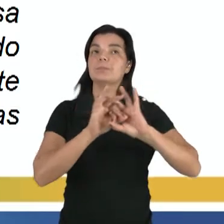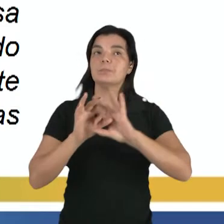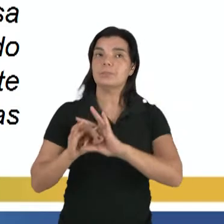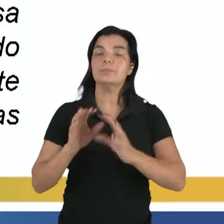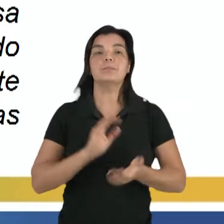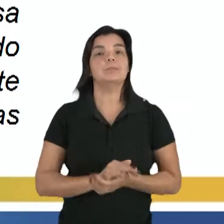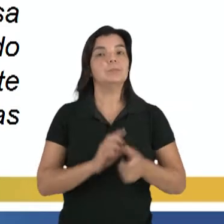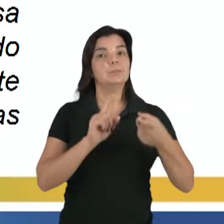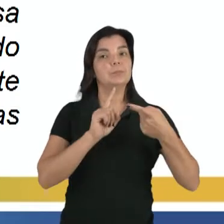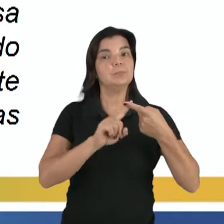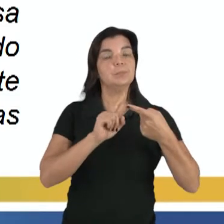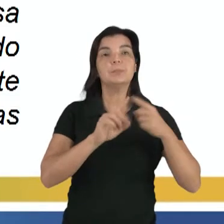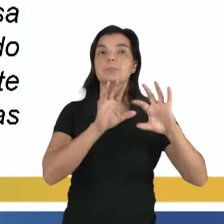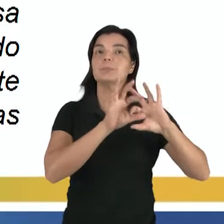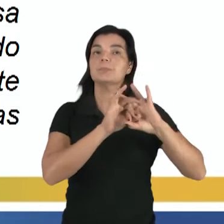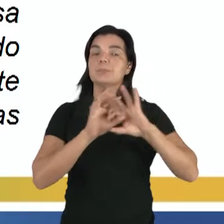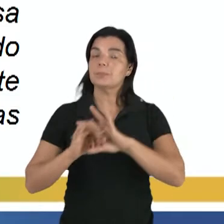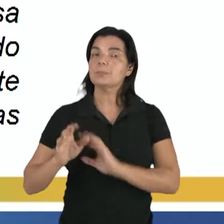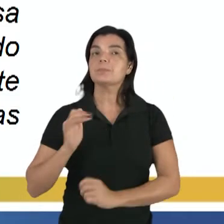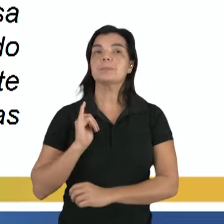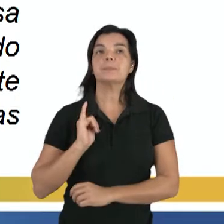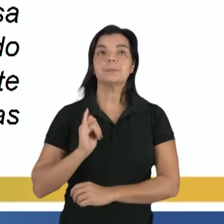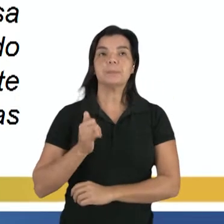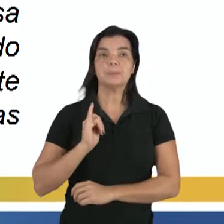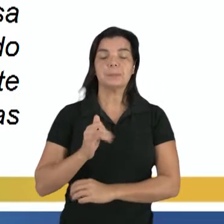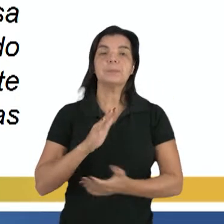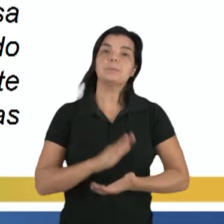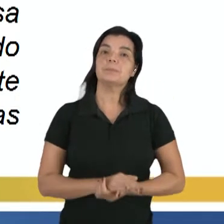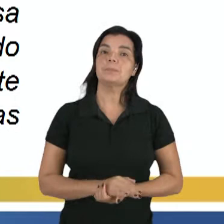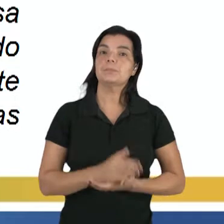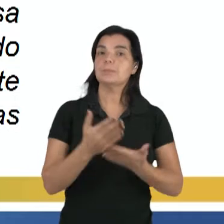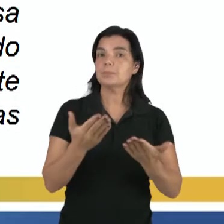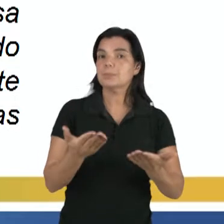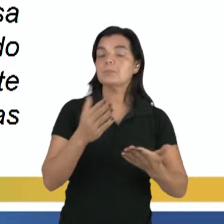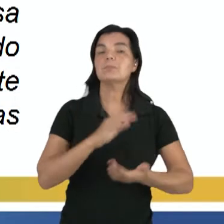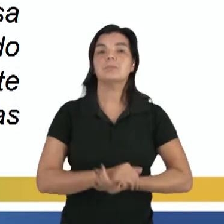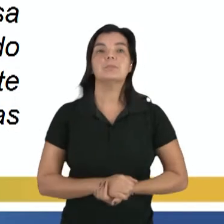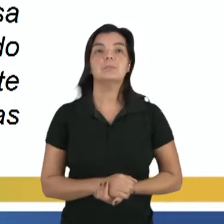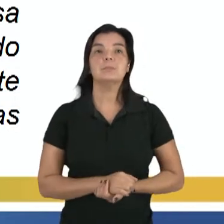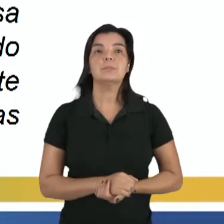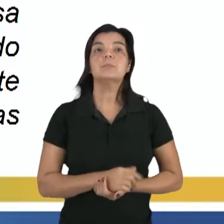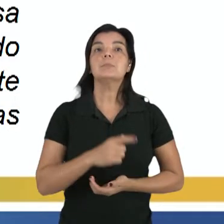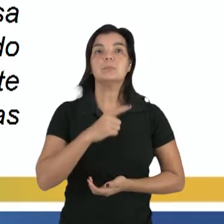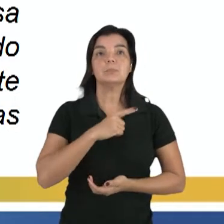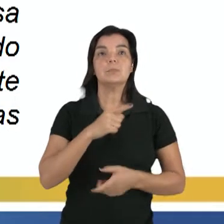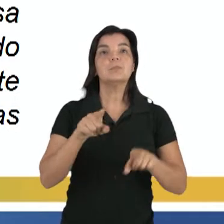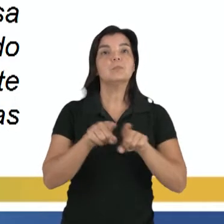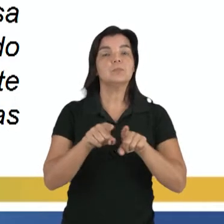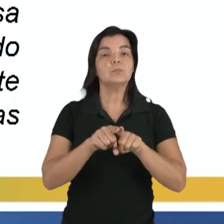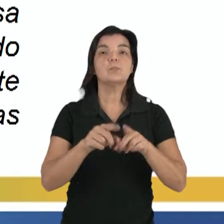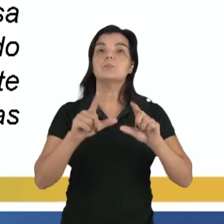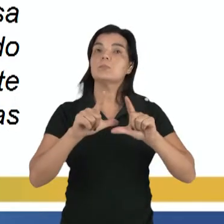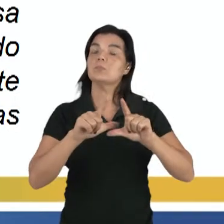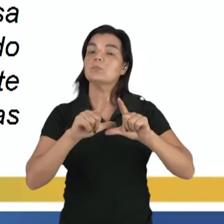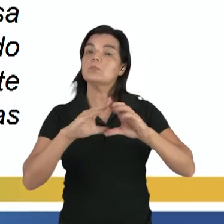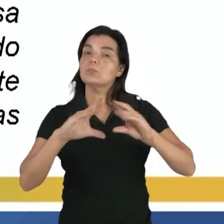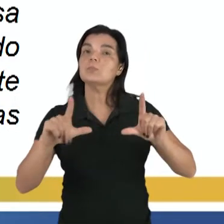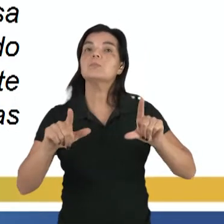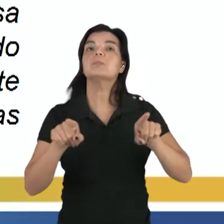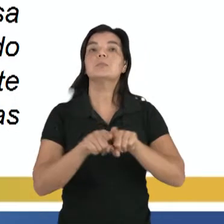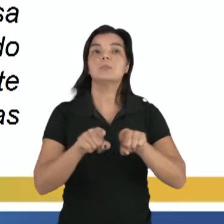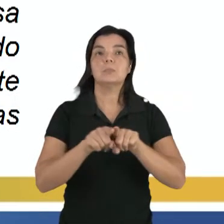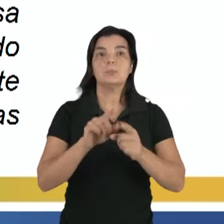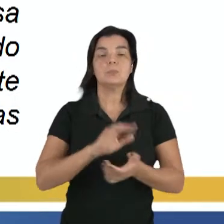de coerência. O primeiro, a coerência narrativa. Nesse tipo de coerência é obedecida uma